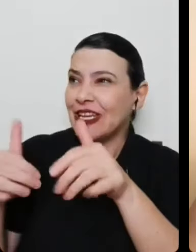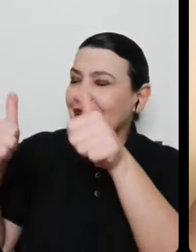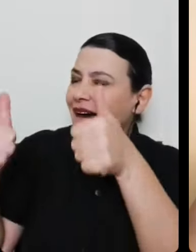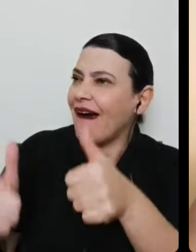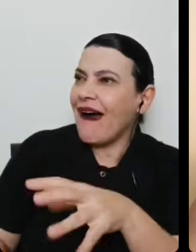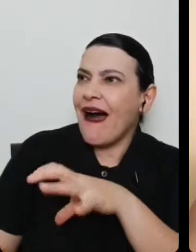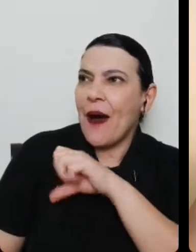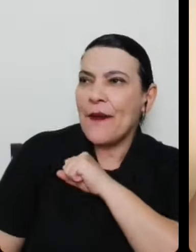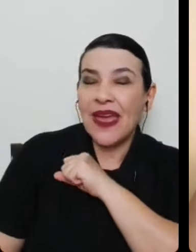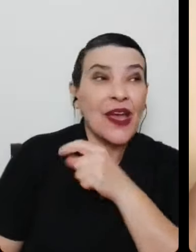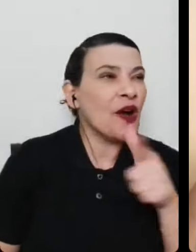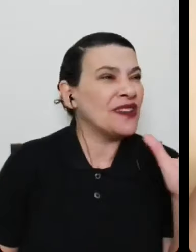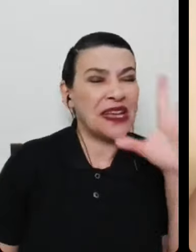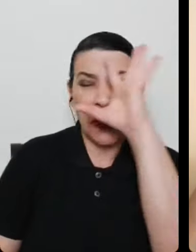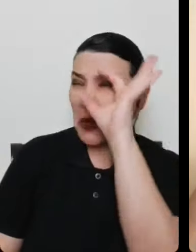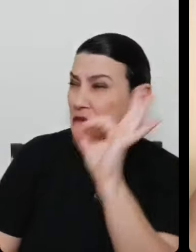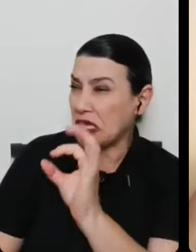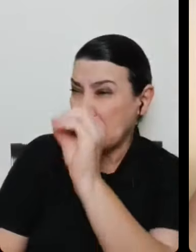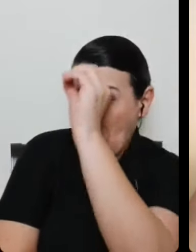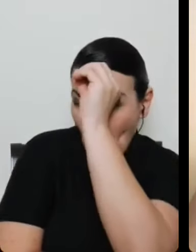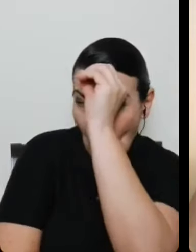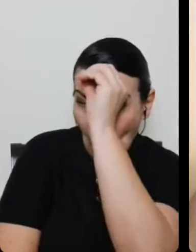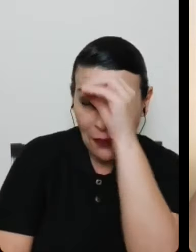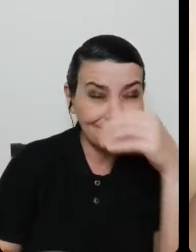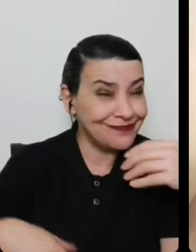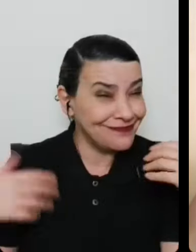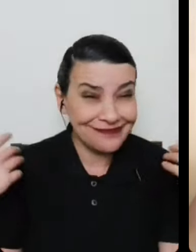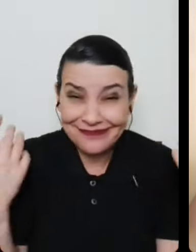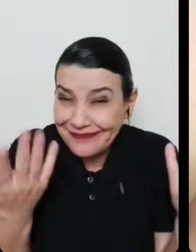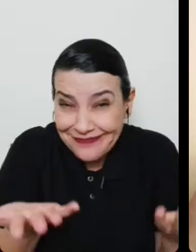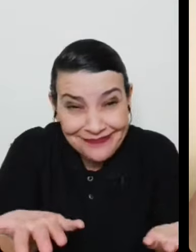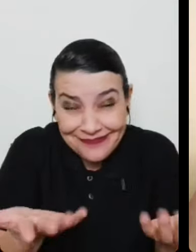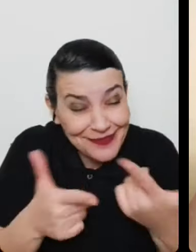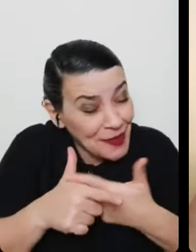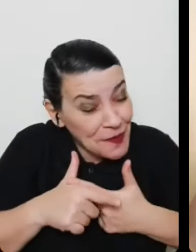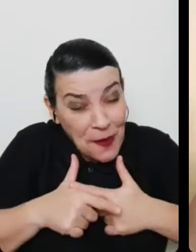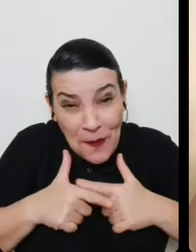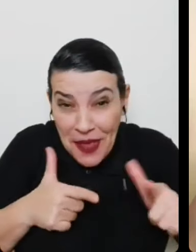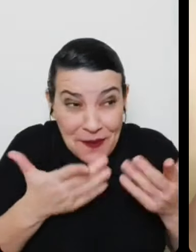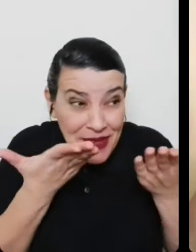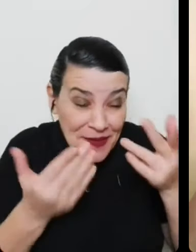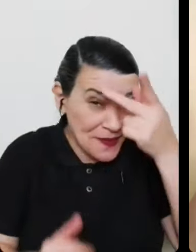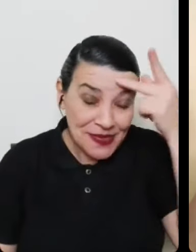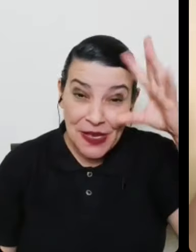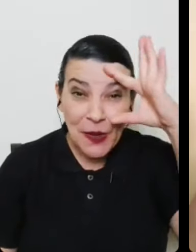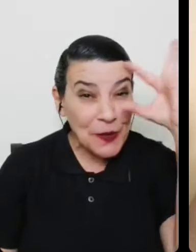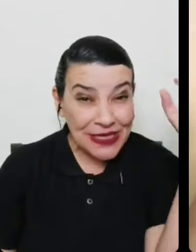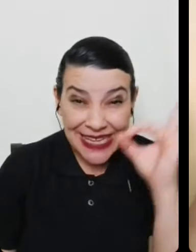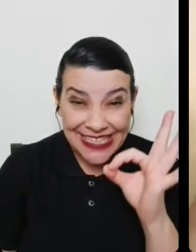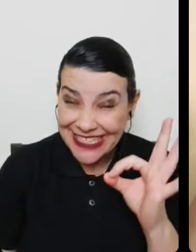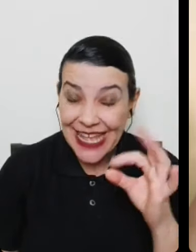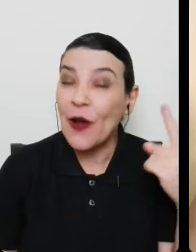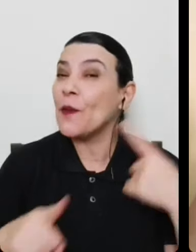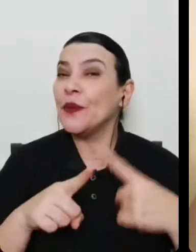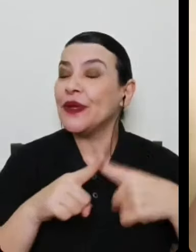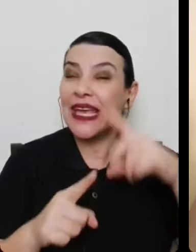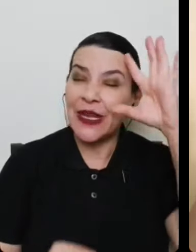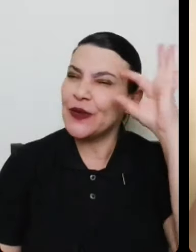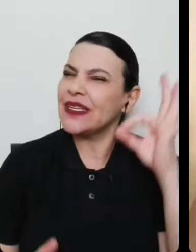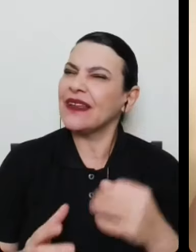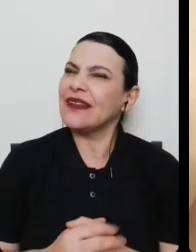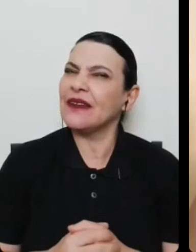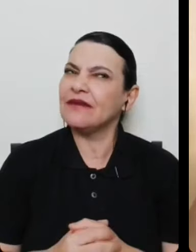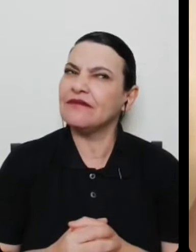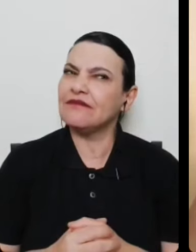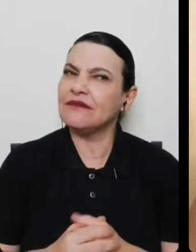nada. E tudo bem, porque quem não entendeu nada, por que não entendeu nada? E como a gente